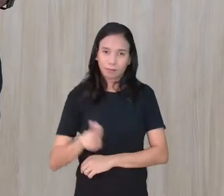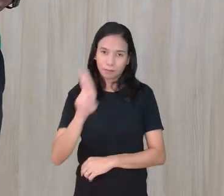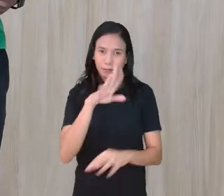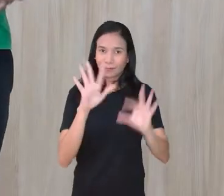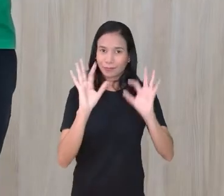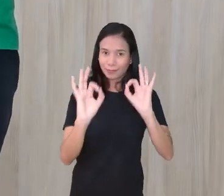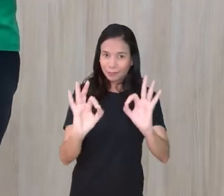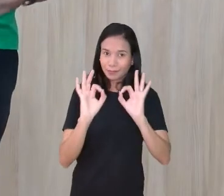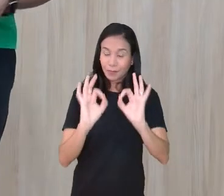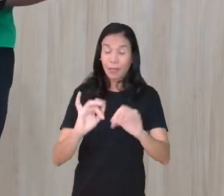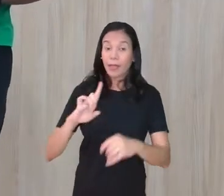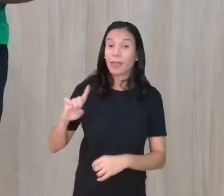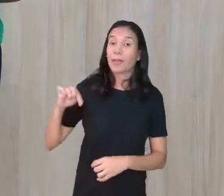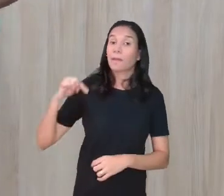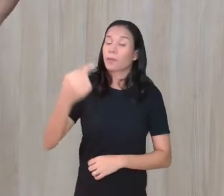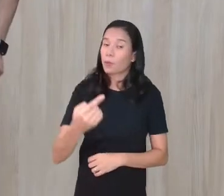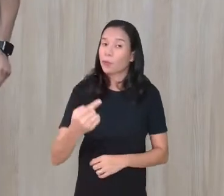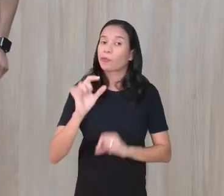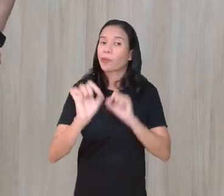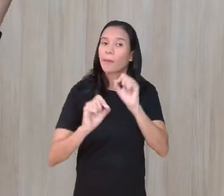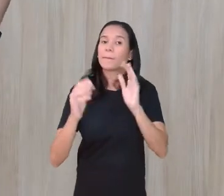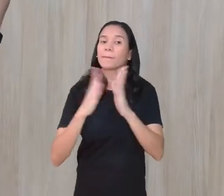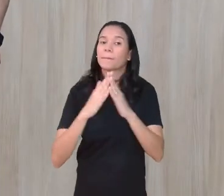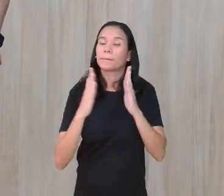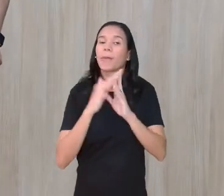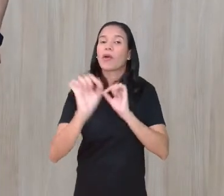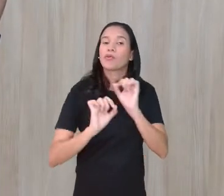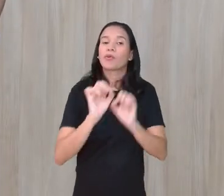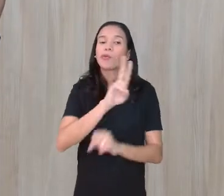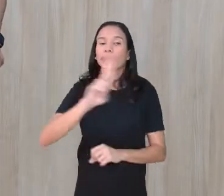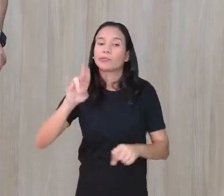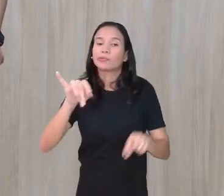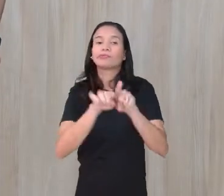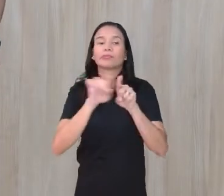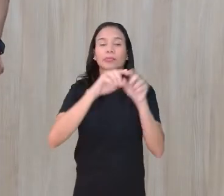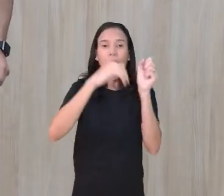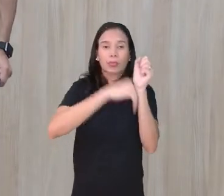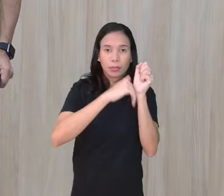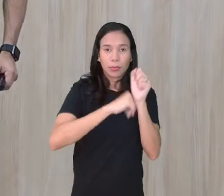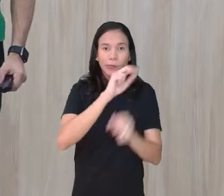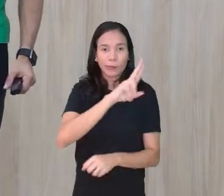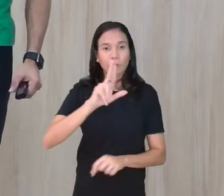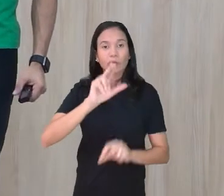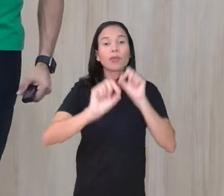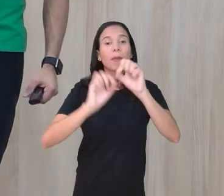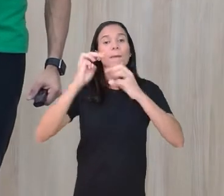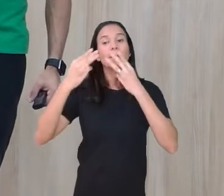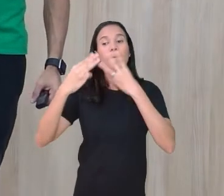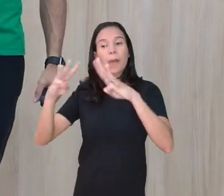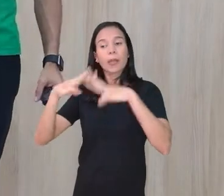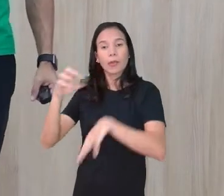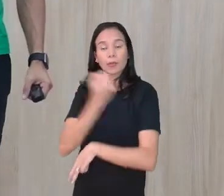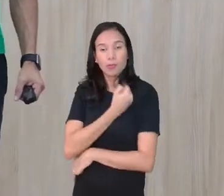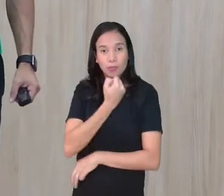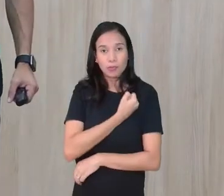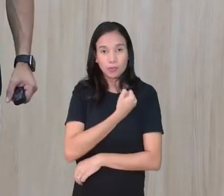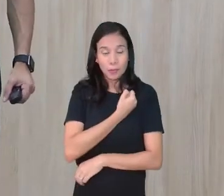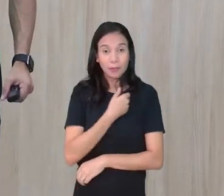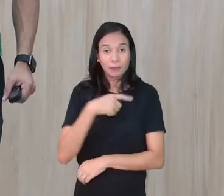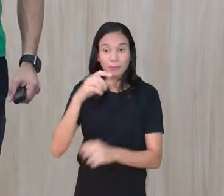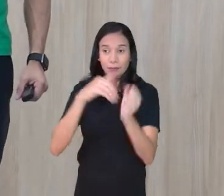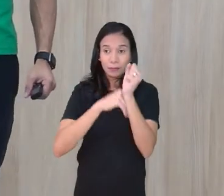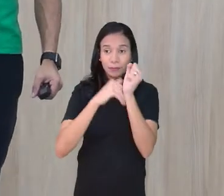aplicativo, tá bom? Depois vai pedir lá o seu login e a sua senha. O login é a sua matrícula e a senha são os